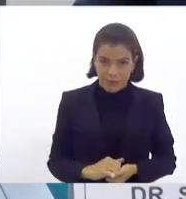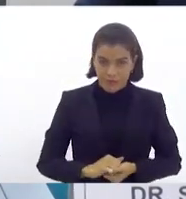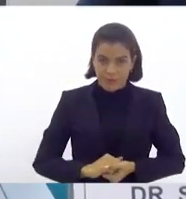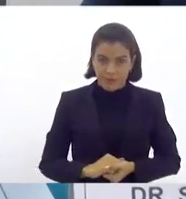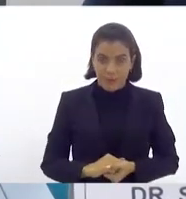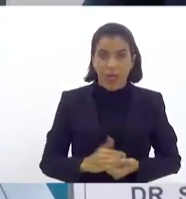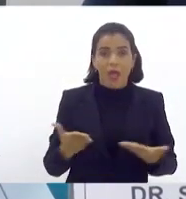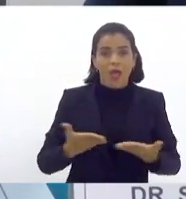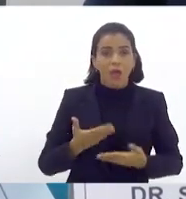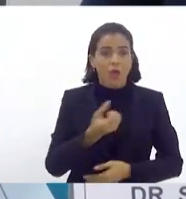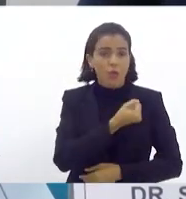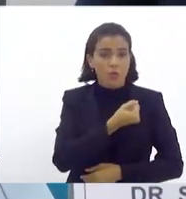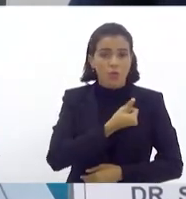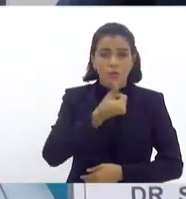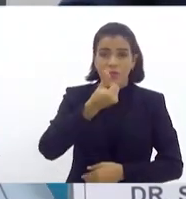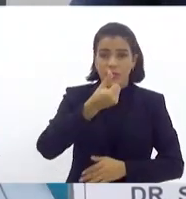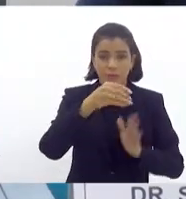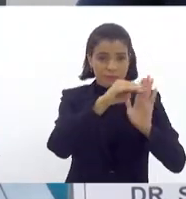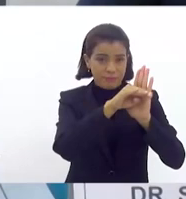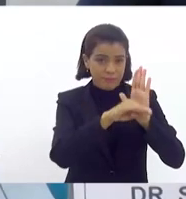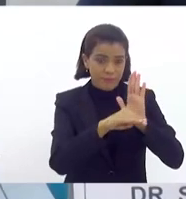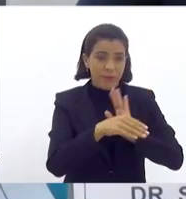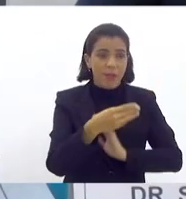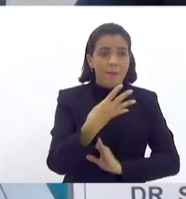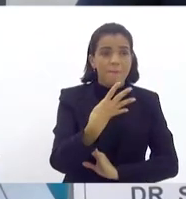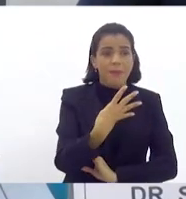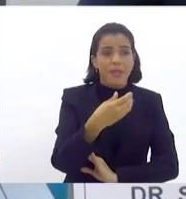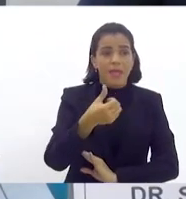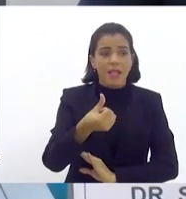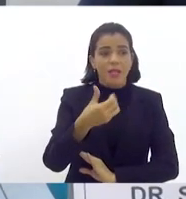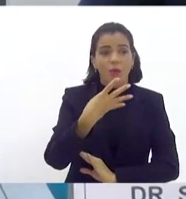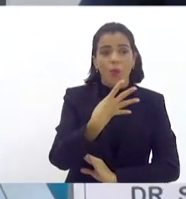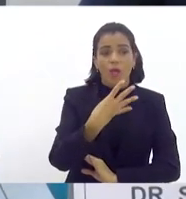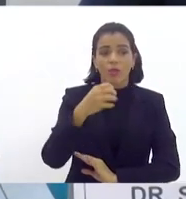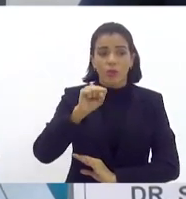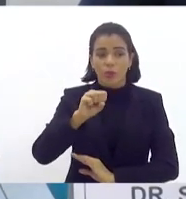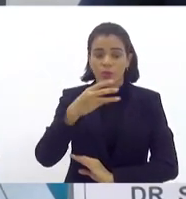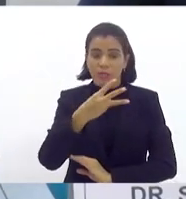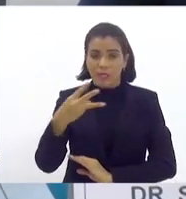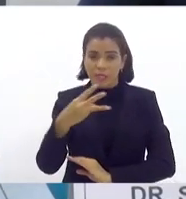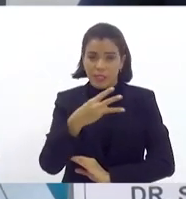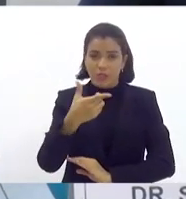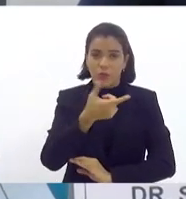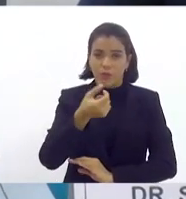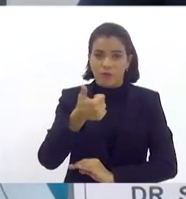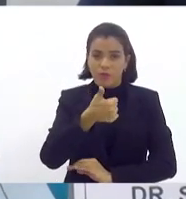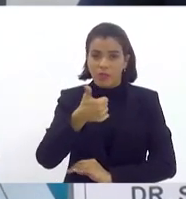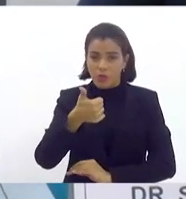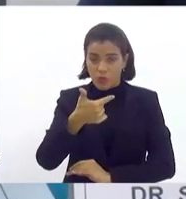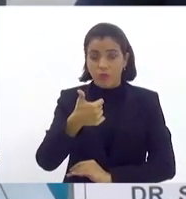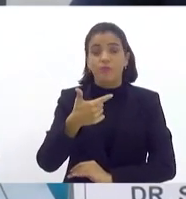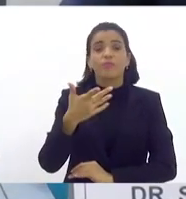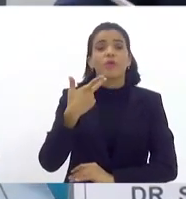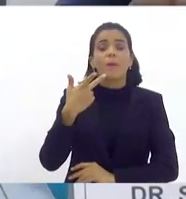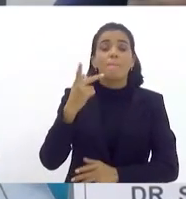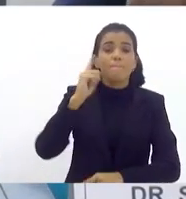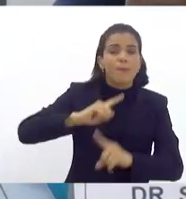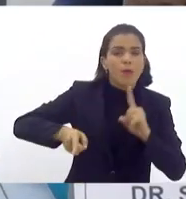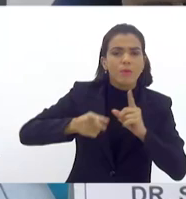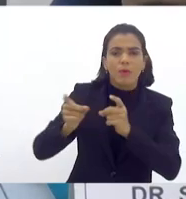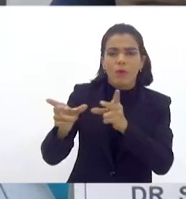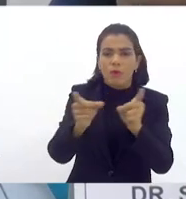aprovado. Passo ao 6 da pauta, PL 4833 de 21, de autoria da deputada Tia Ju, que dispõe sobre a proibição da comercialização